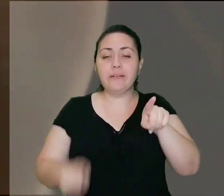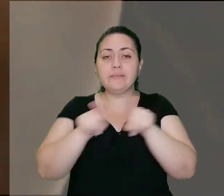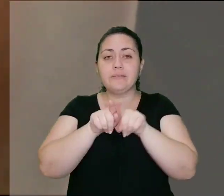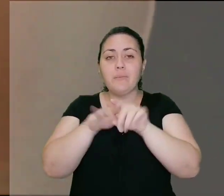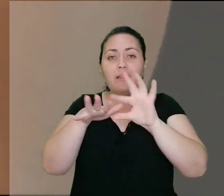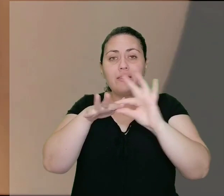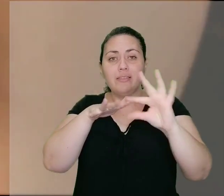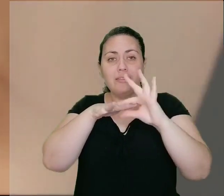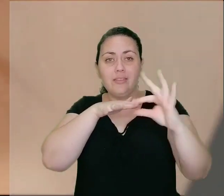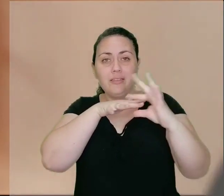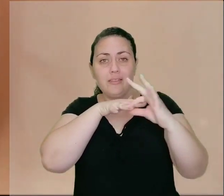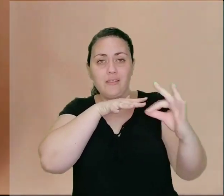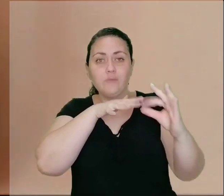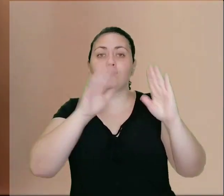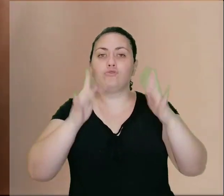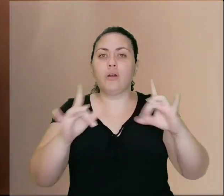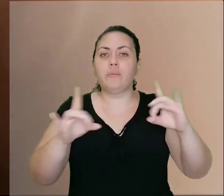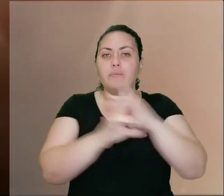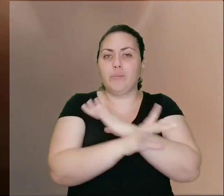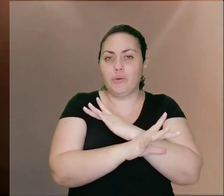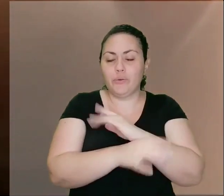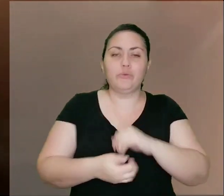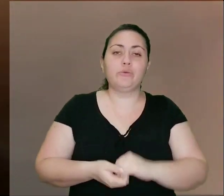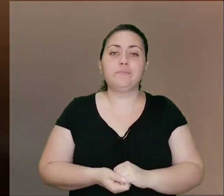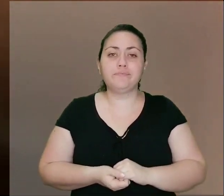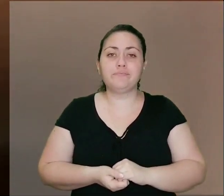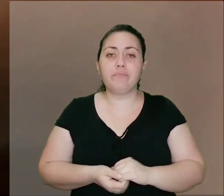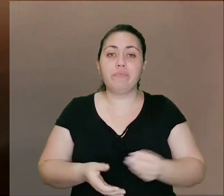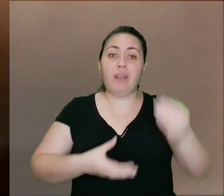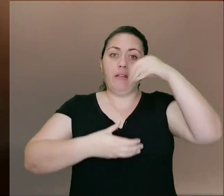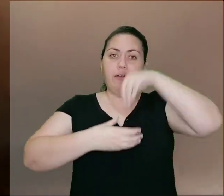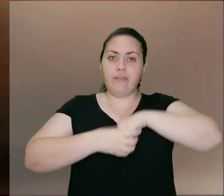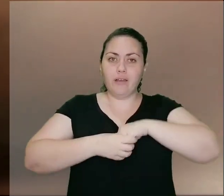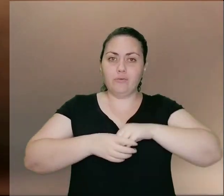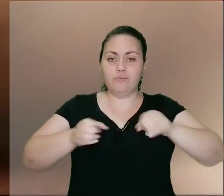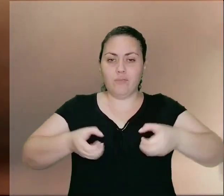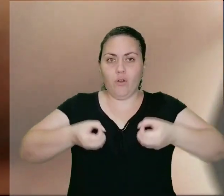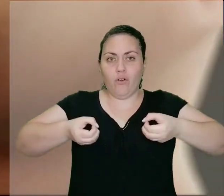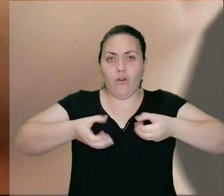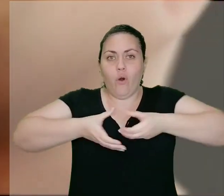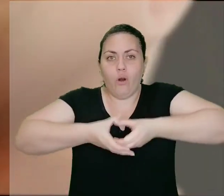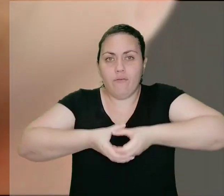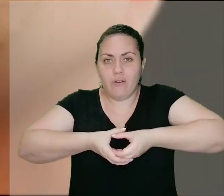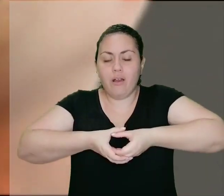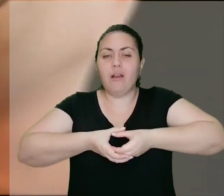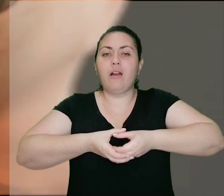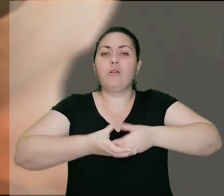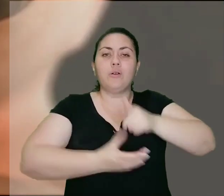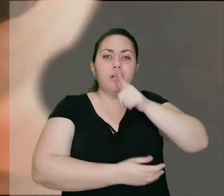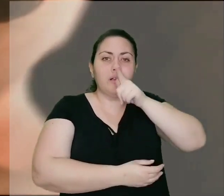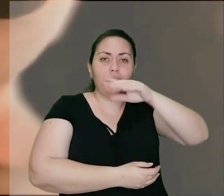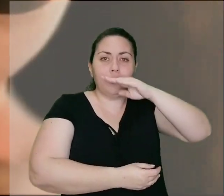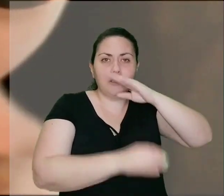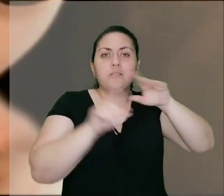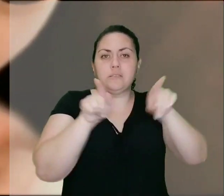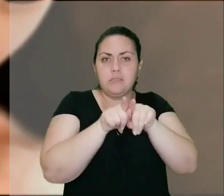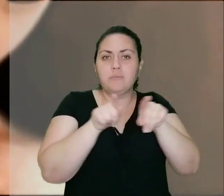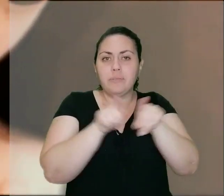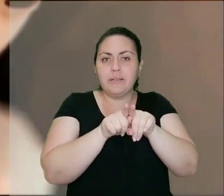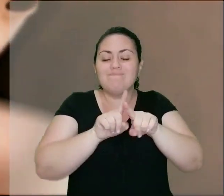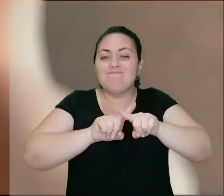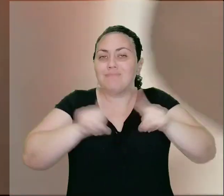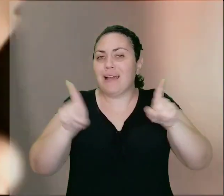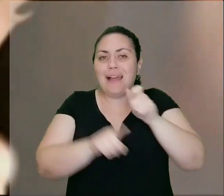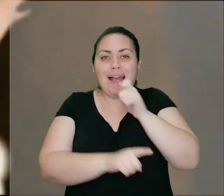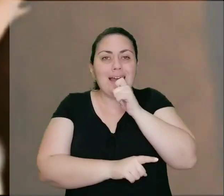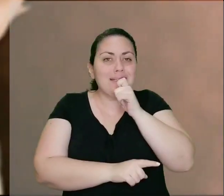bebê estão totalmente formados. Os órgãos reprodutores também se desenvolvem, mas o sexo ainda é